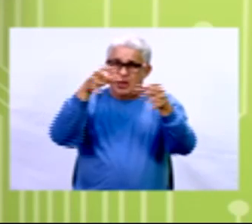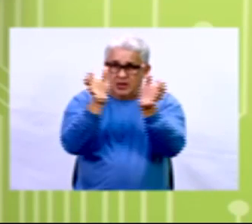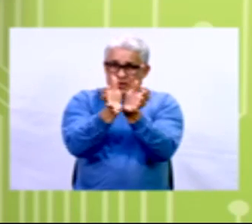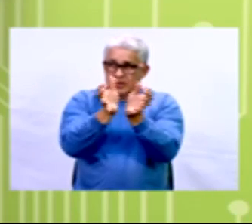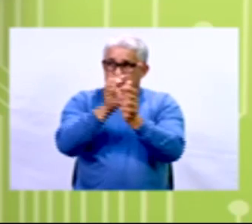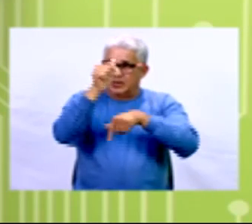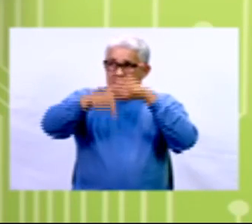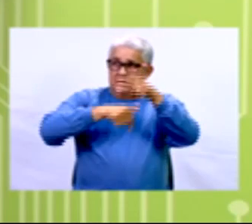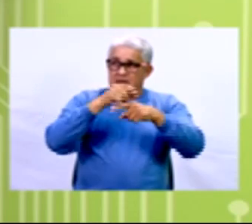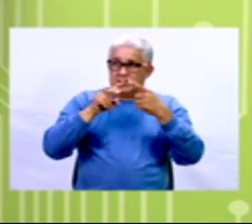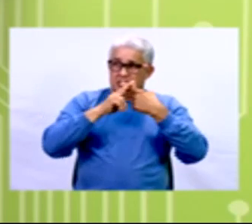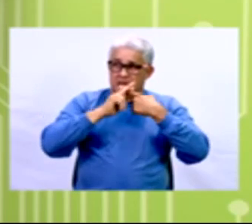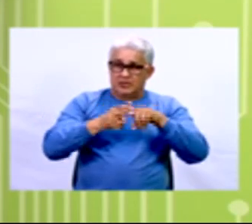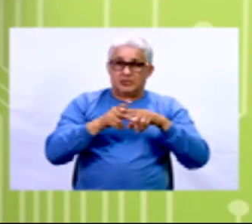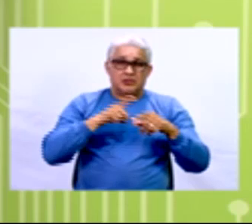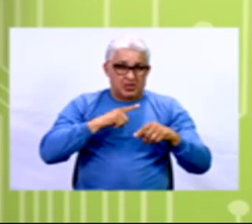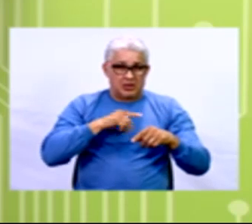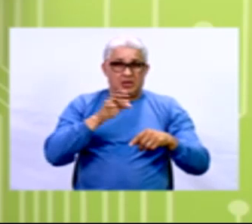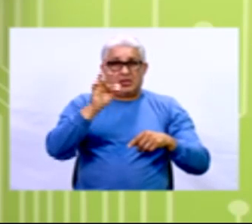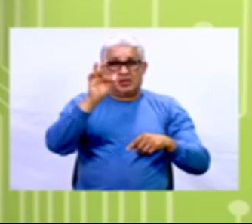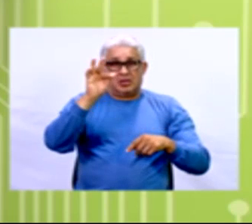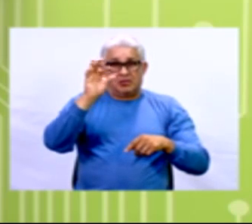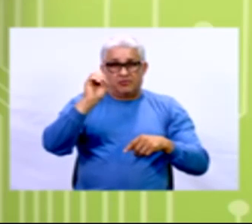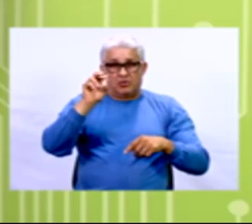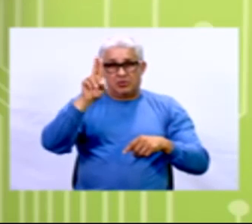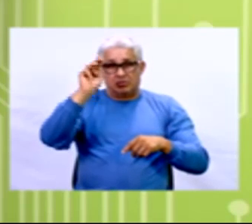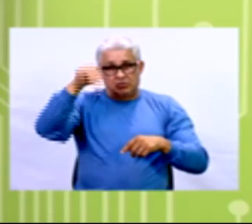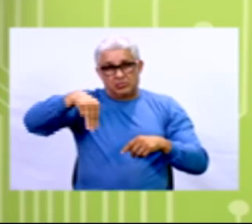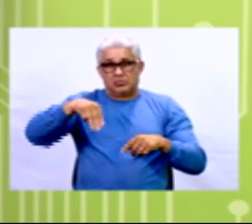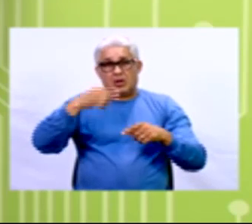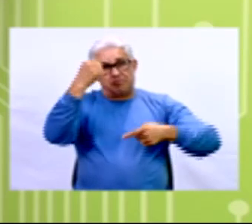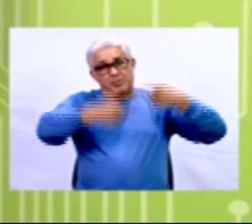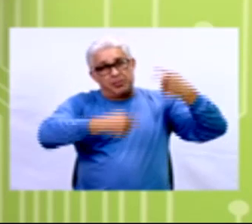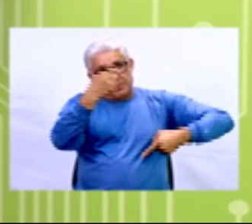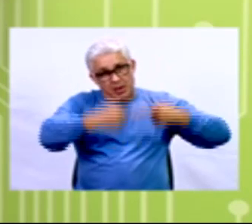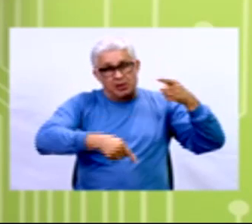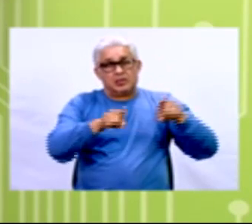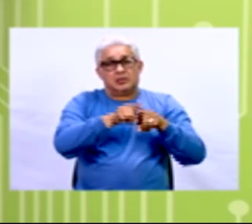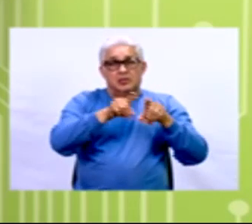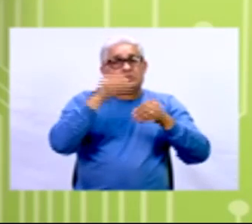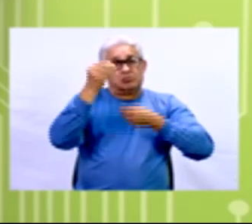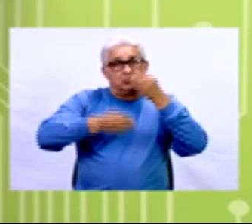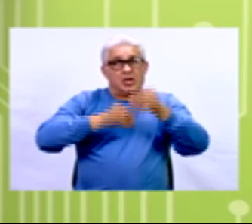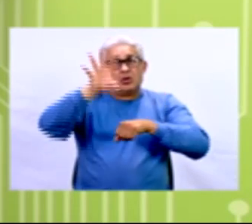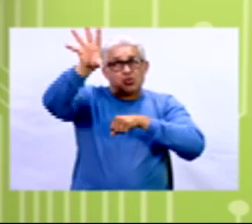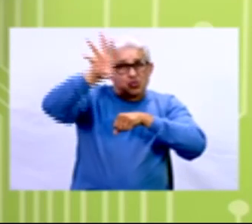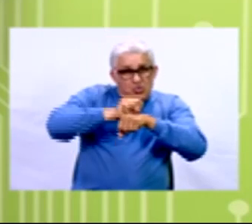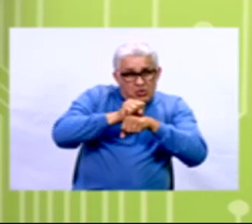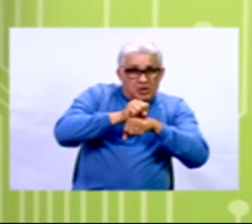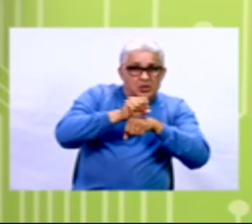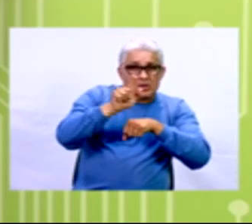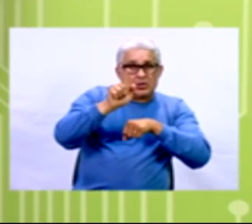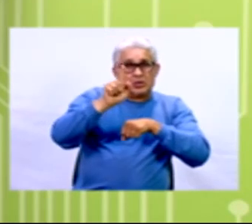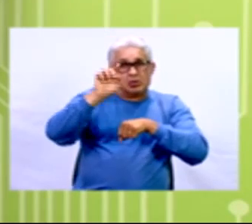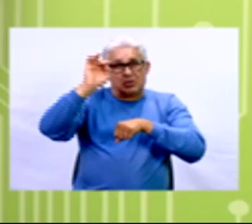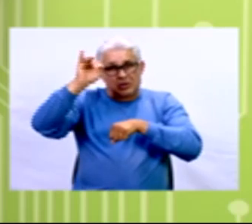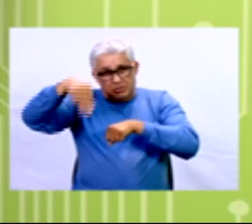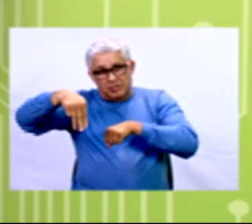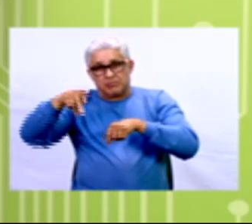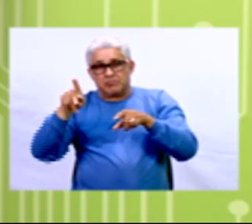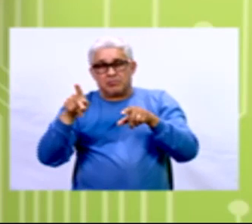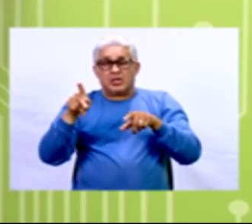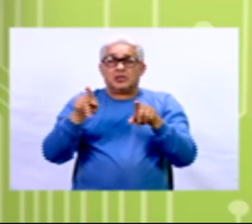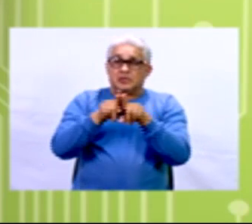Lá vocês vão encontrar fórum de discussão, lá vocês vão encontrar para baixar o GIMP, vocês vão encontrar